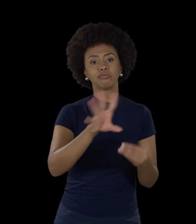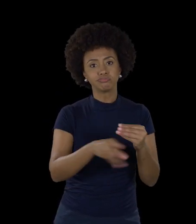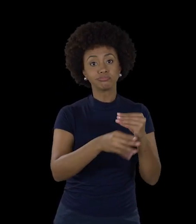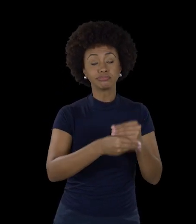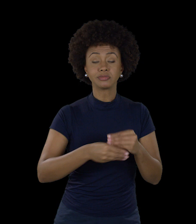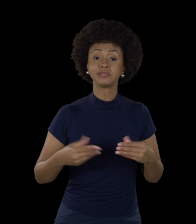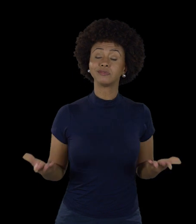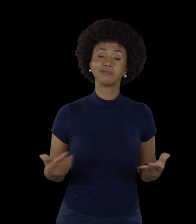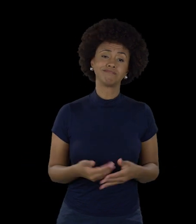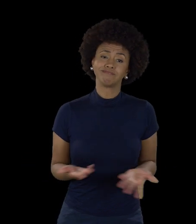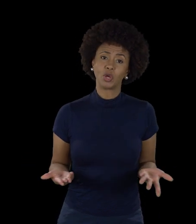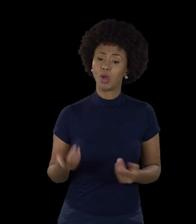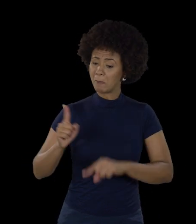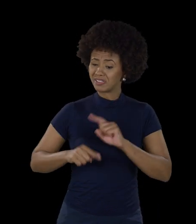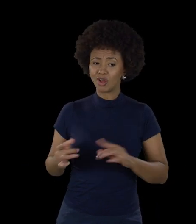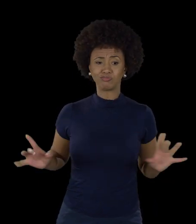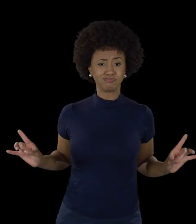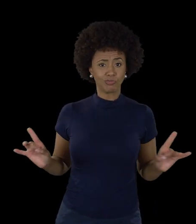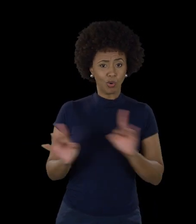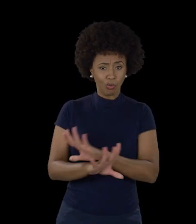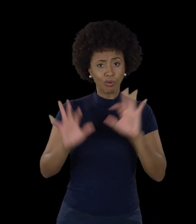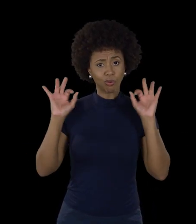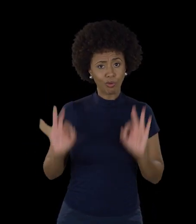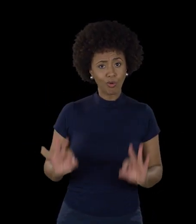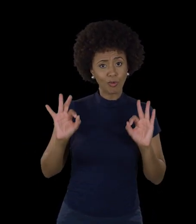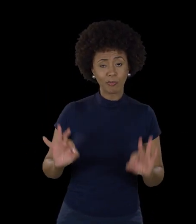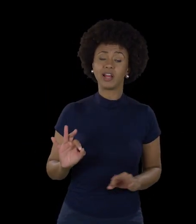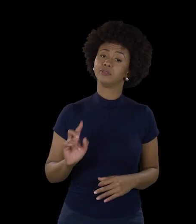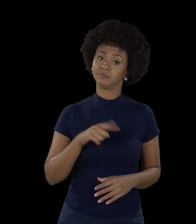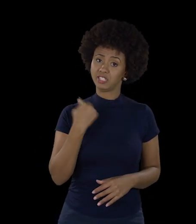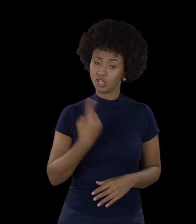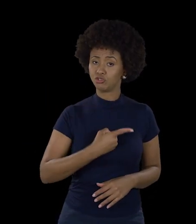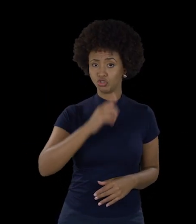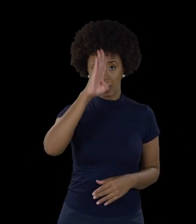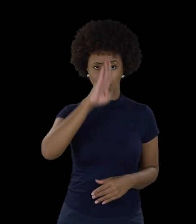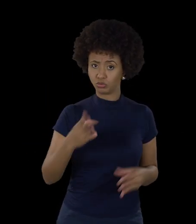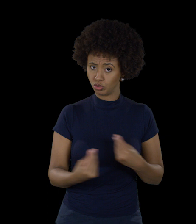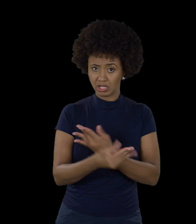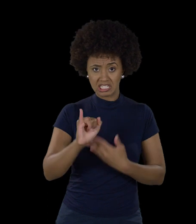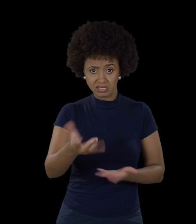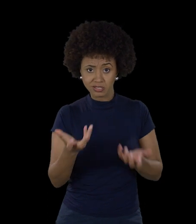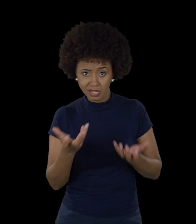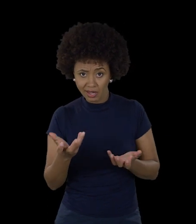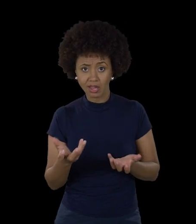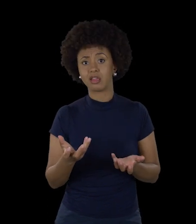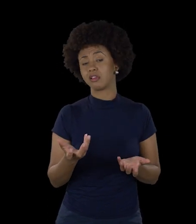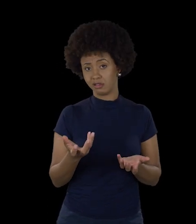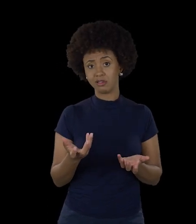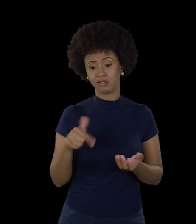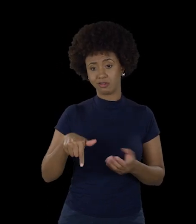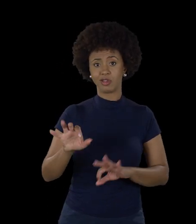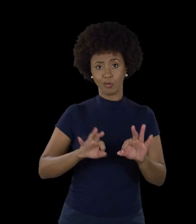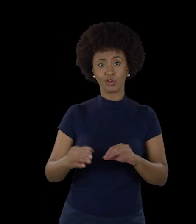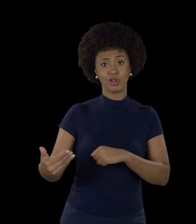um material muito completo, disponibilizado gratuitamente para todas as escolas que quiseram participar do projeto.